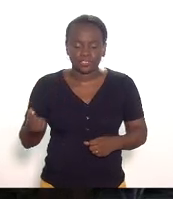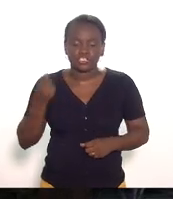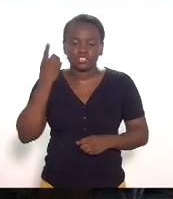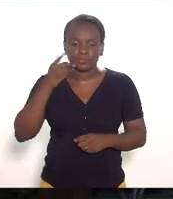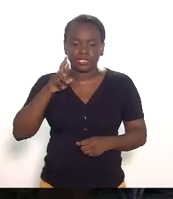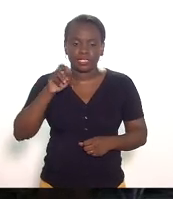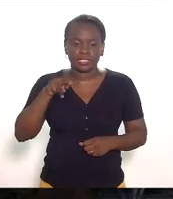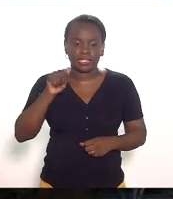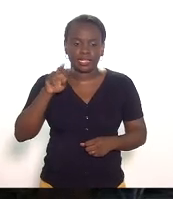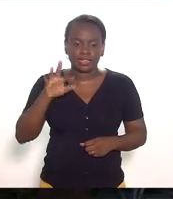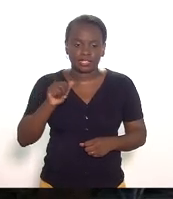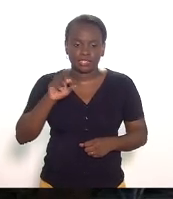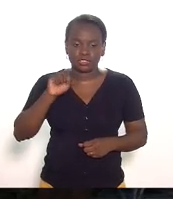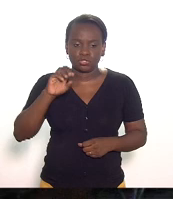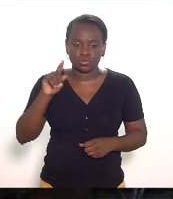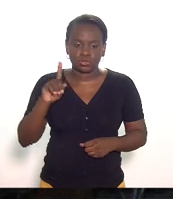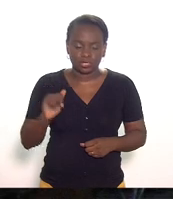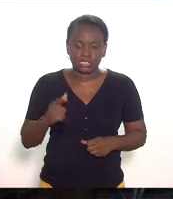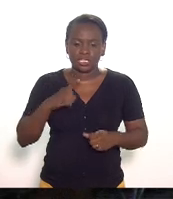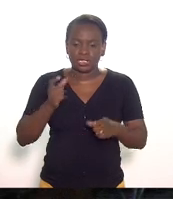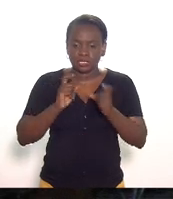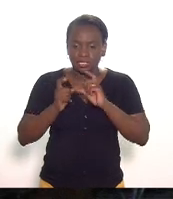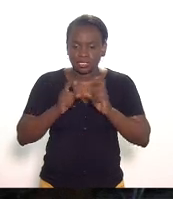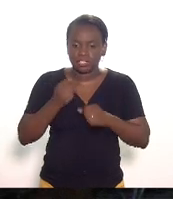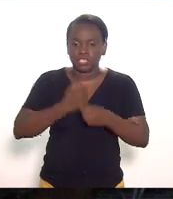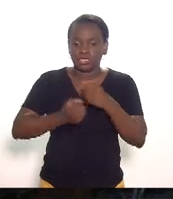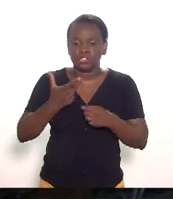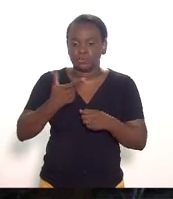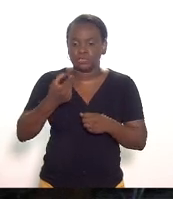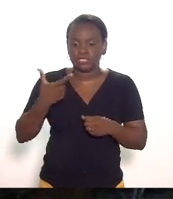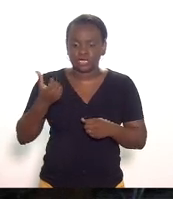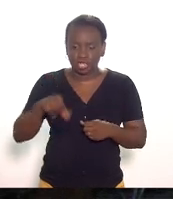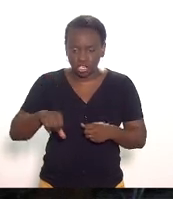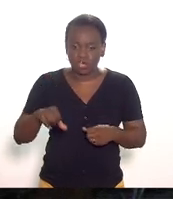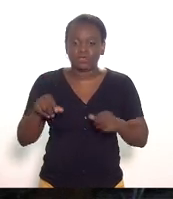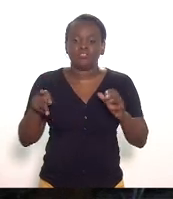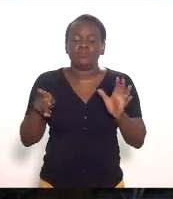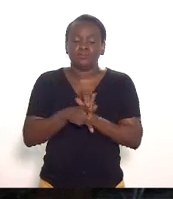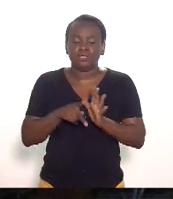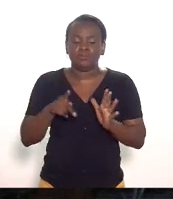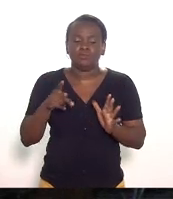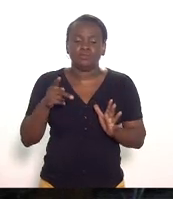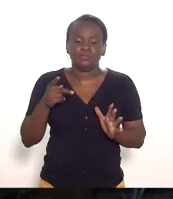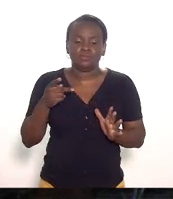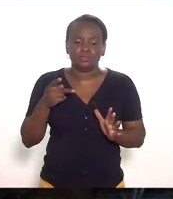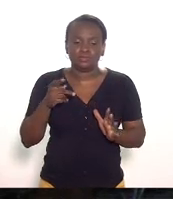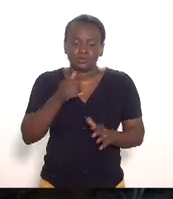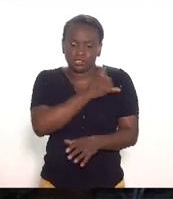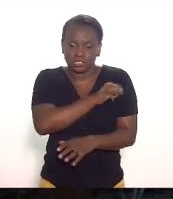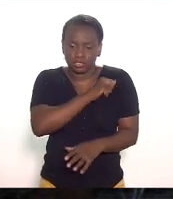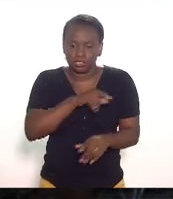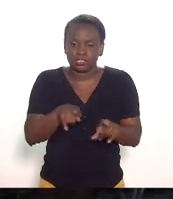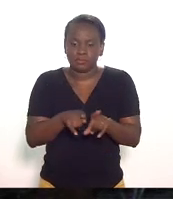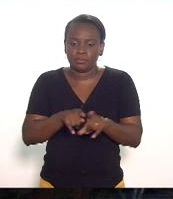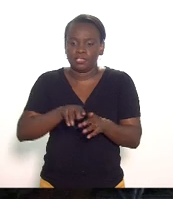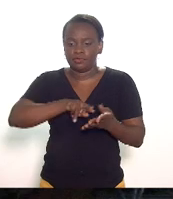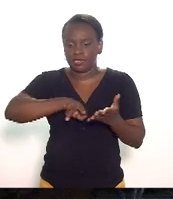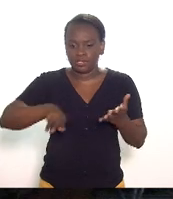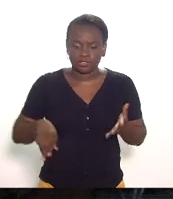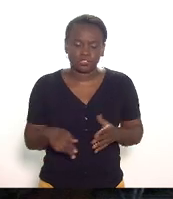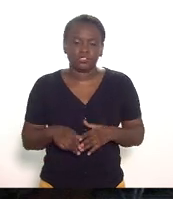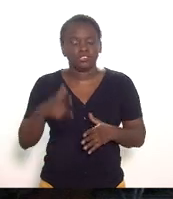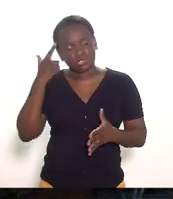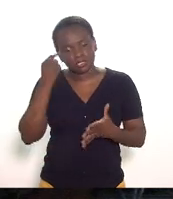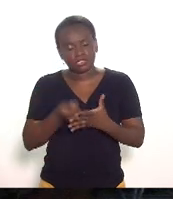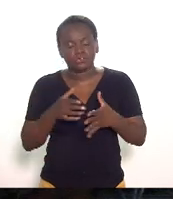deputada Renata Souza, que cria o dossiê Covid-19 no âmbito do Estado do Rio de Janeiro, na forma que especifica e dá outras providências.